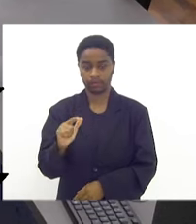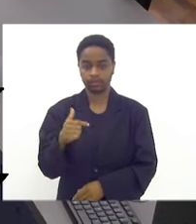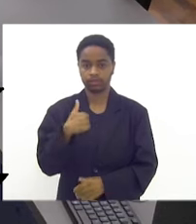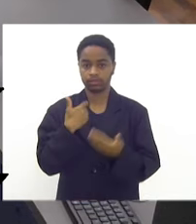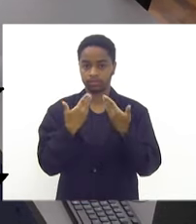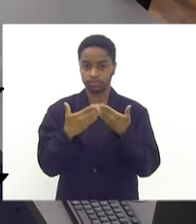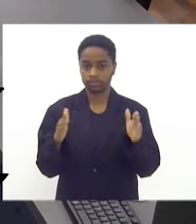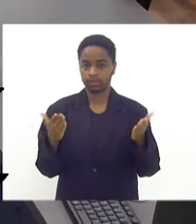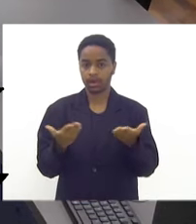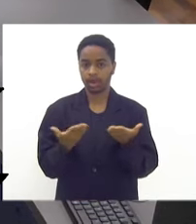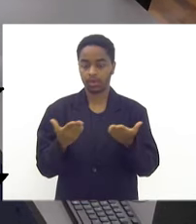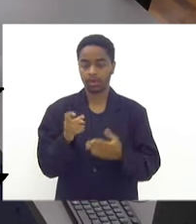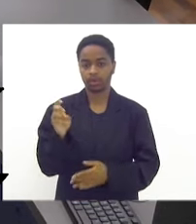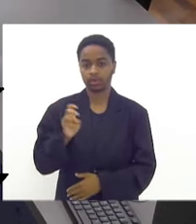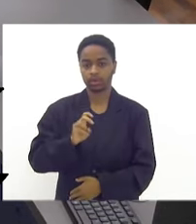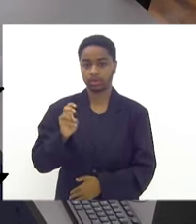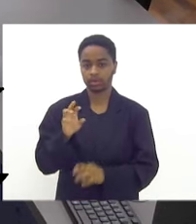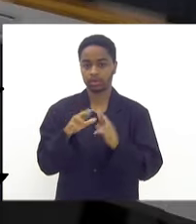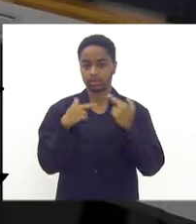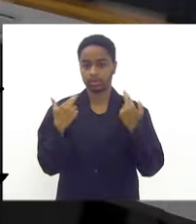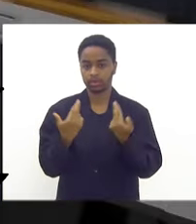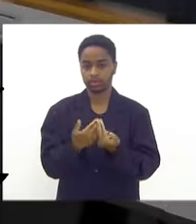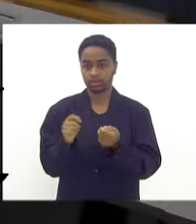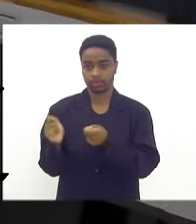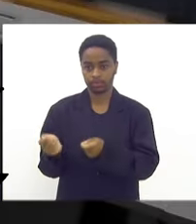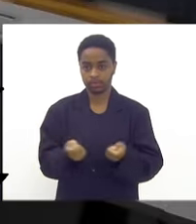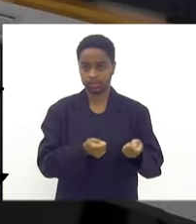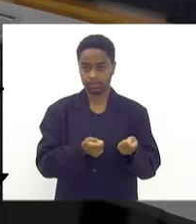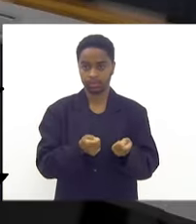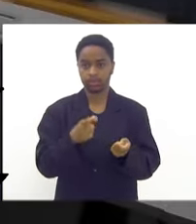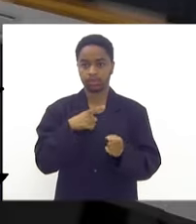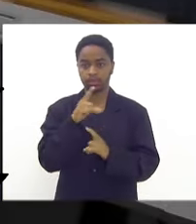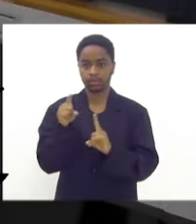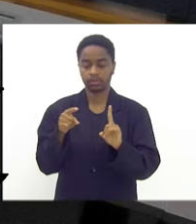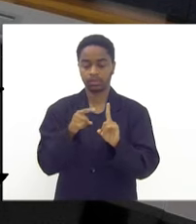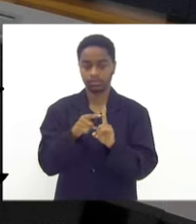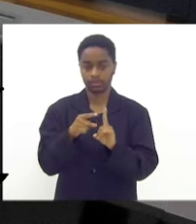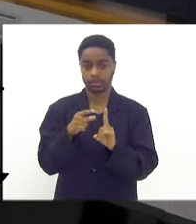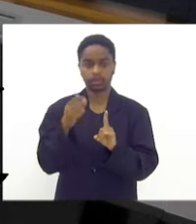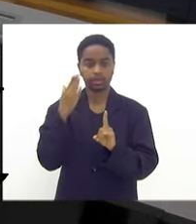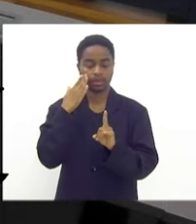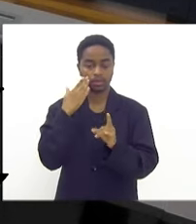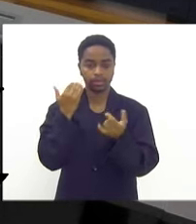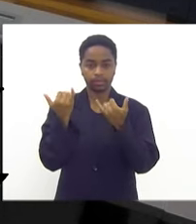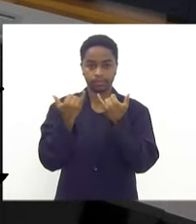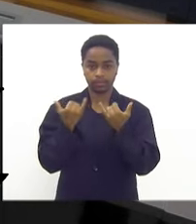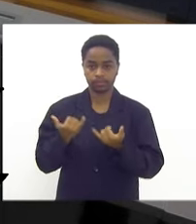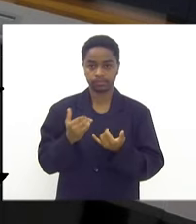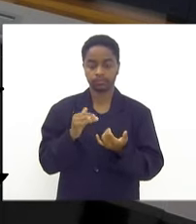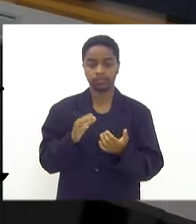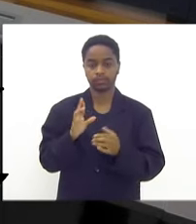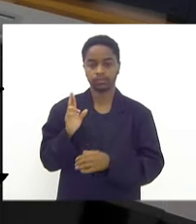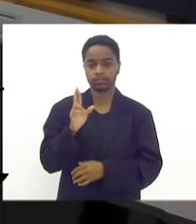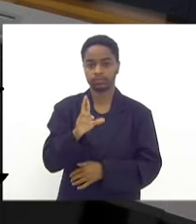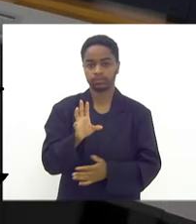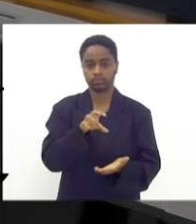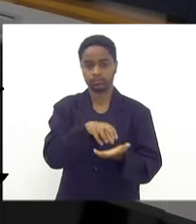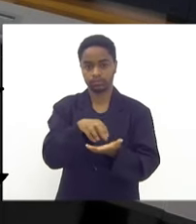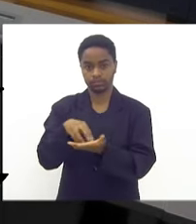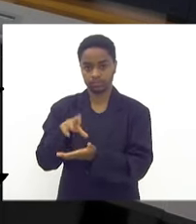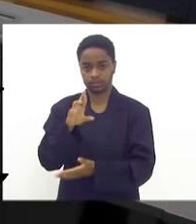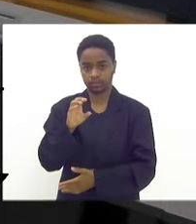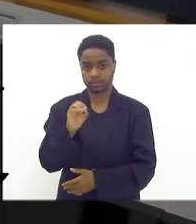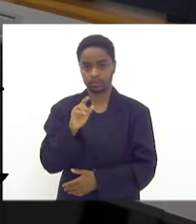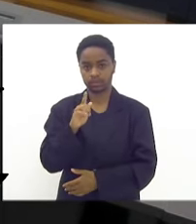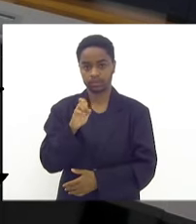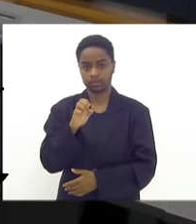aberto os trabalhos da quinta reunião ordinária com objetivo de obter as oitivas dos representantes do seguinte órgãos sor Rogério